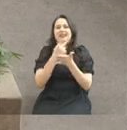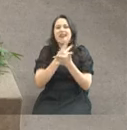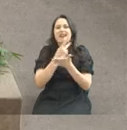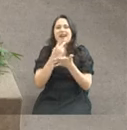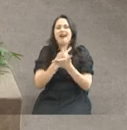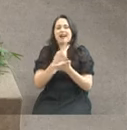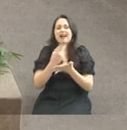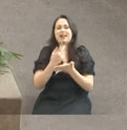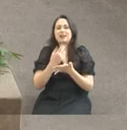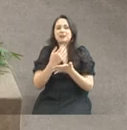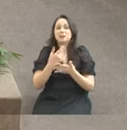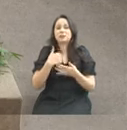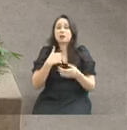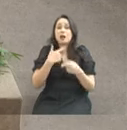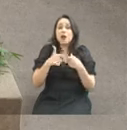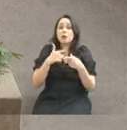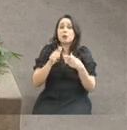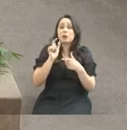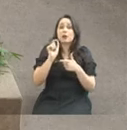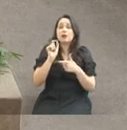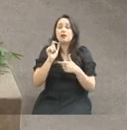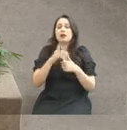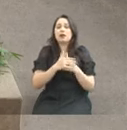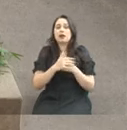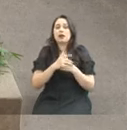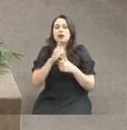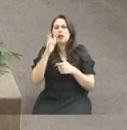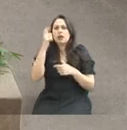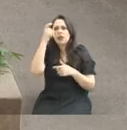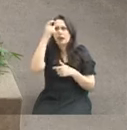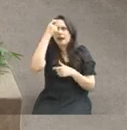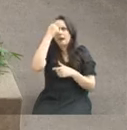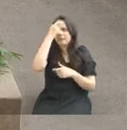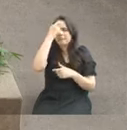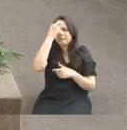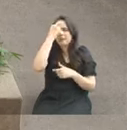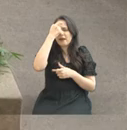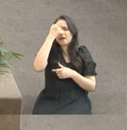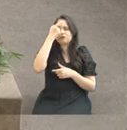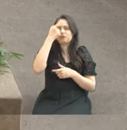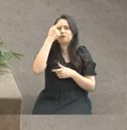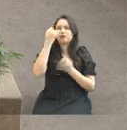E o problema é que nós vamos alimentando a nossa mente disto.